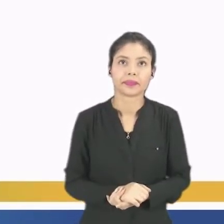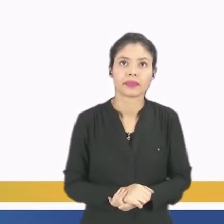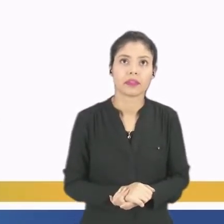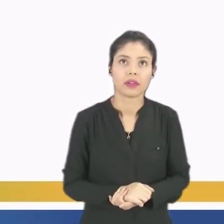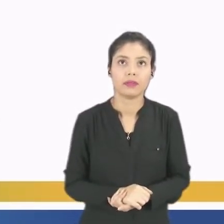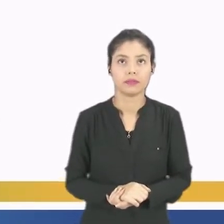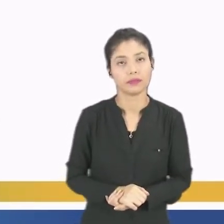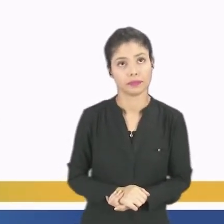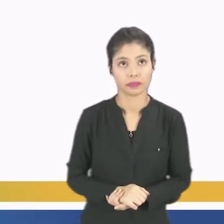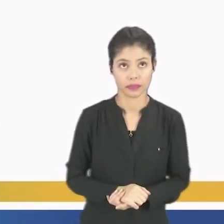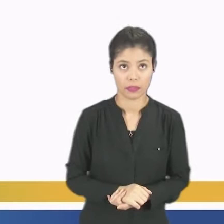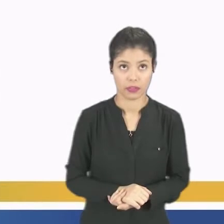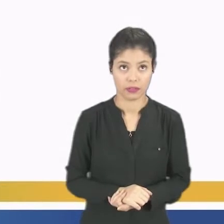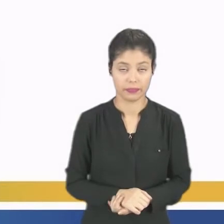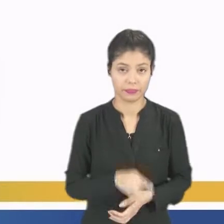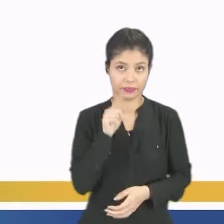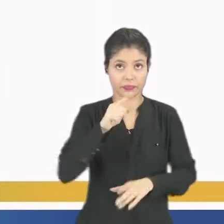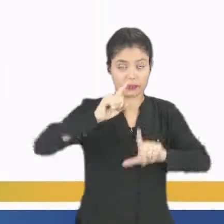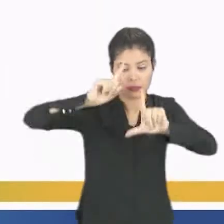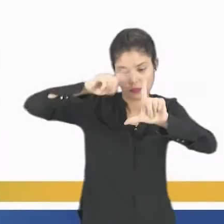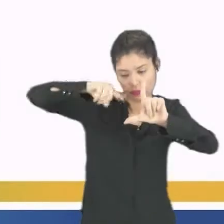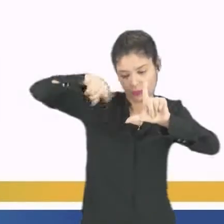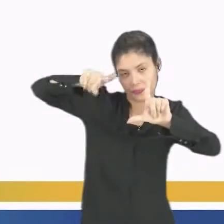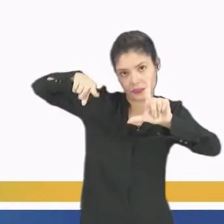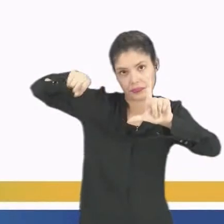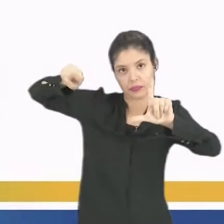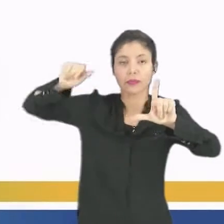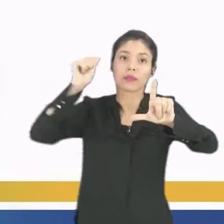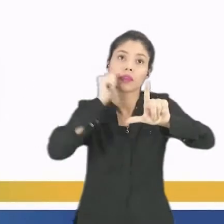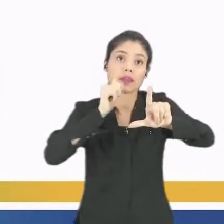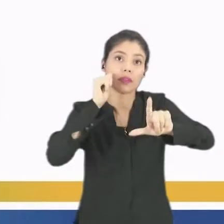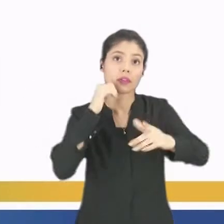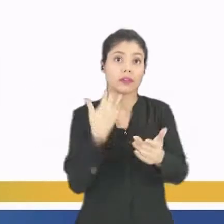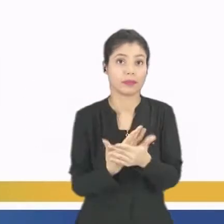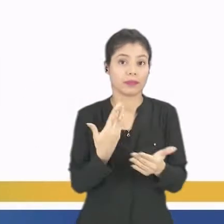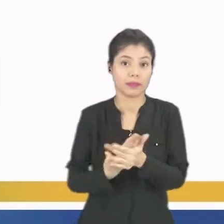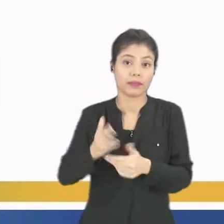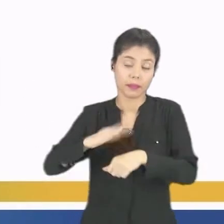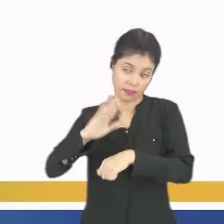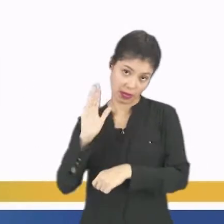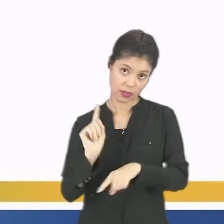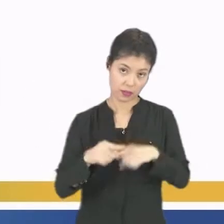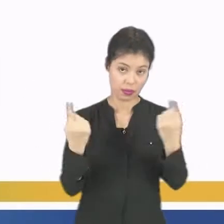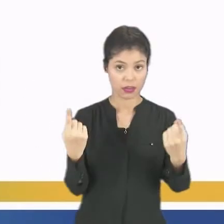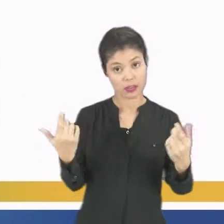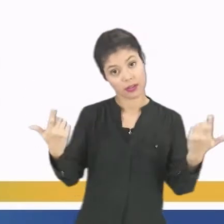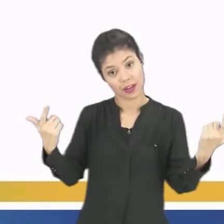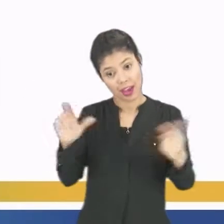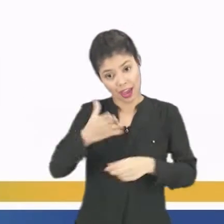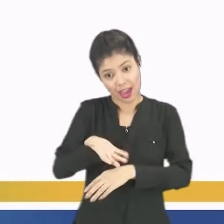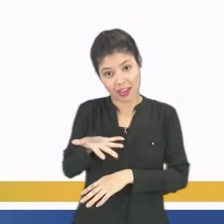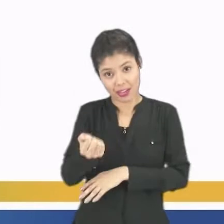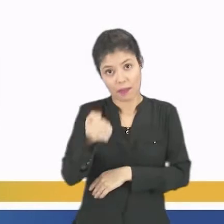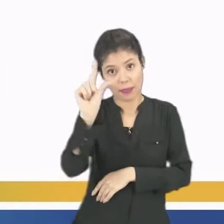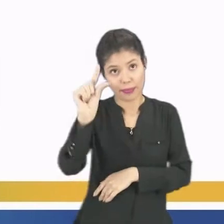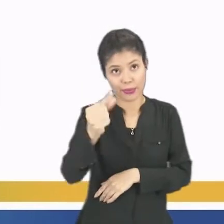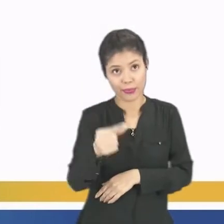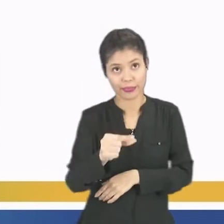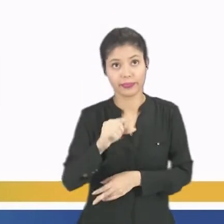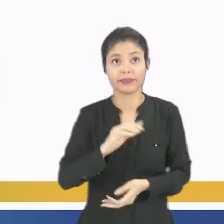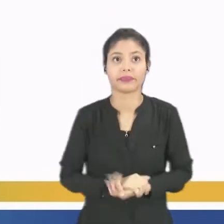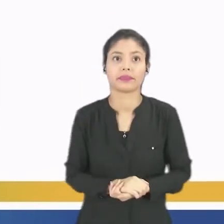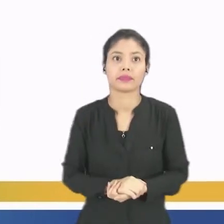aí, esse gráfico também vai mostrar que mulheres estudam mais, mas recebem menos, como eu falei para vocês anteriormente,